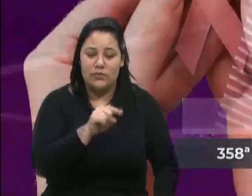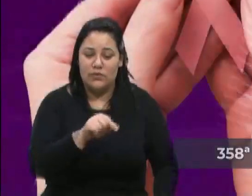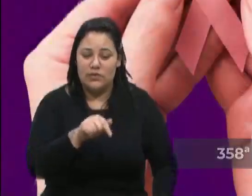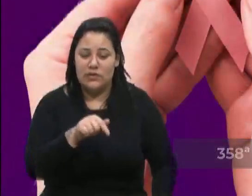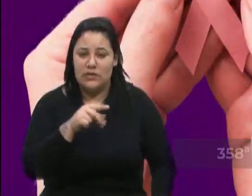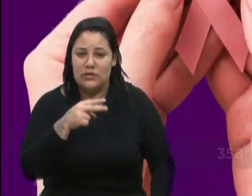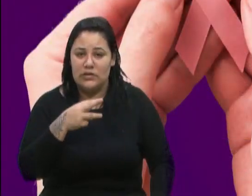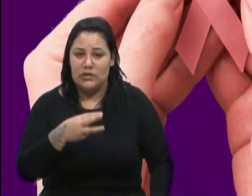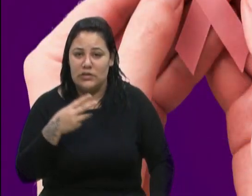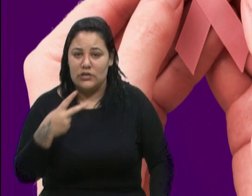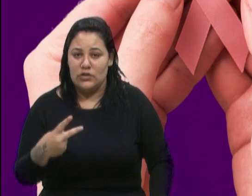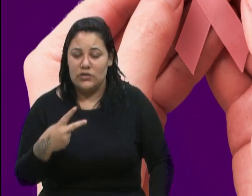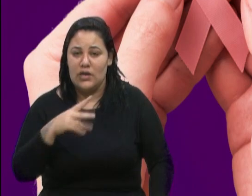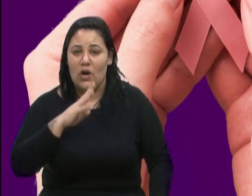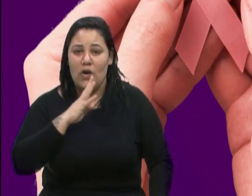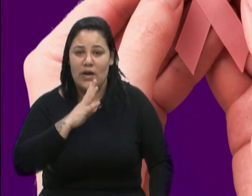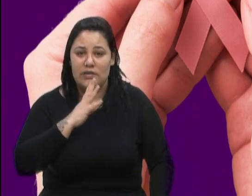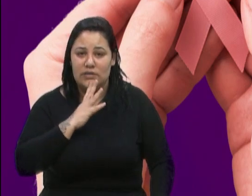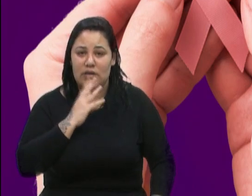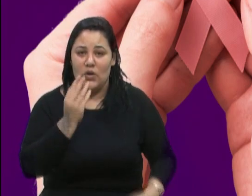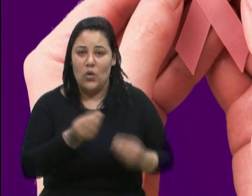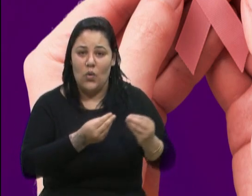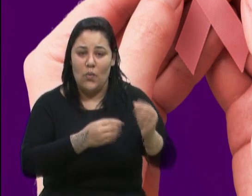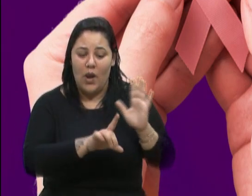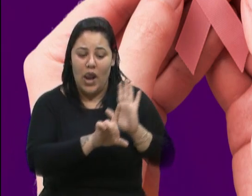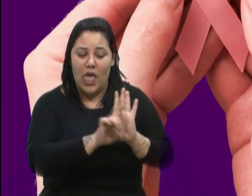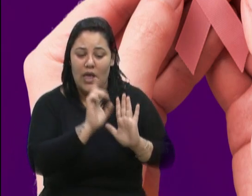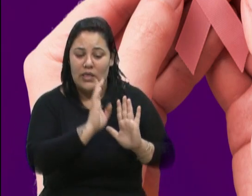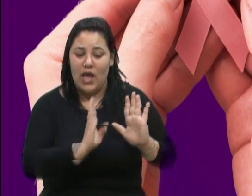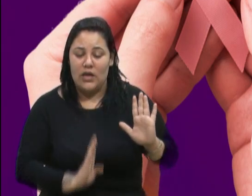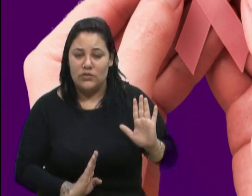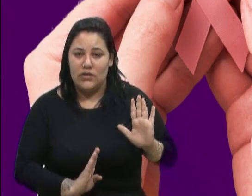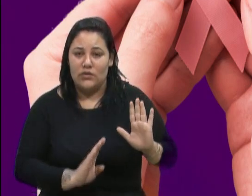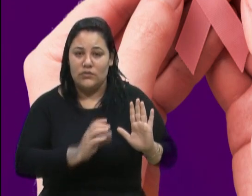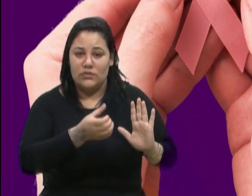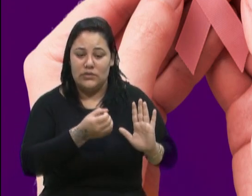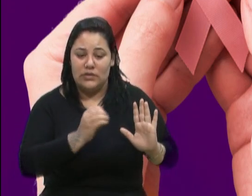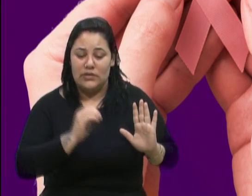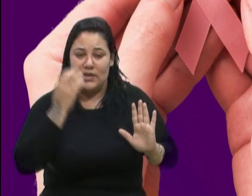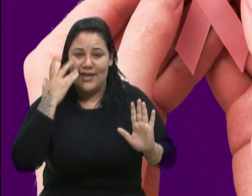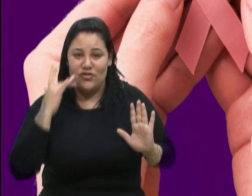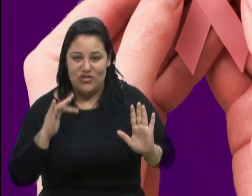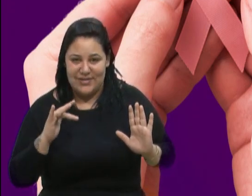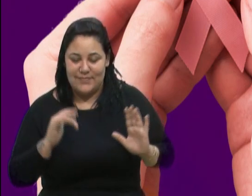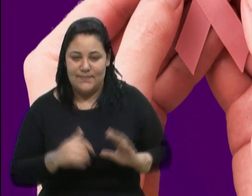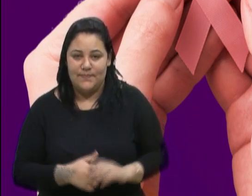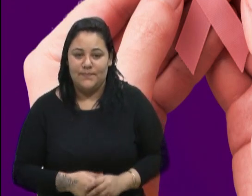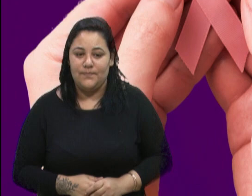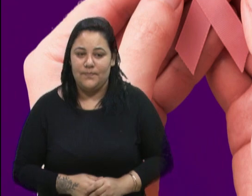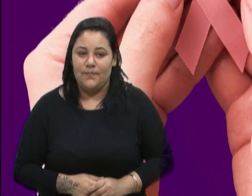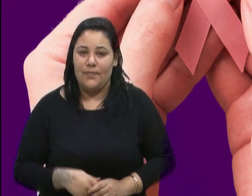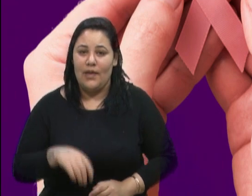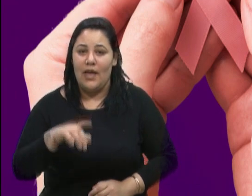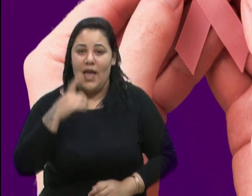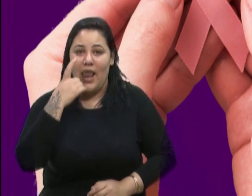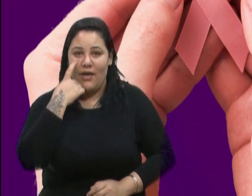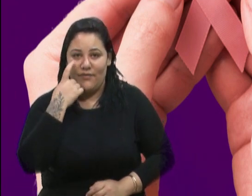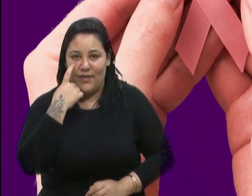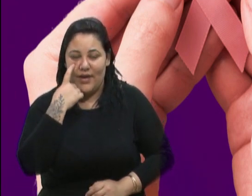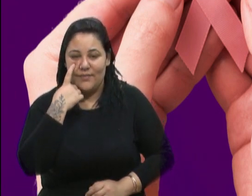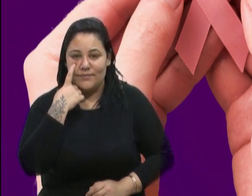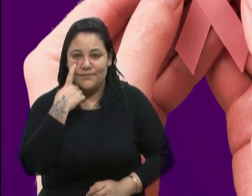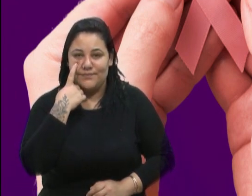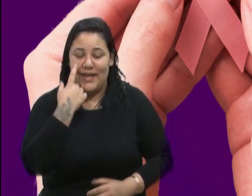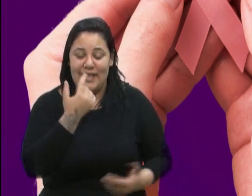12.732, ela é conhecida como a Lei Nacional, né, dos 60 dias. Ela prevê que, a